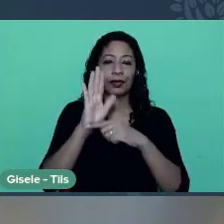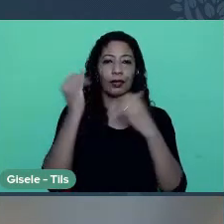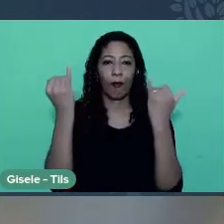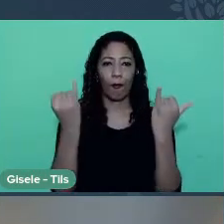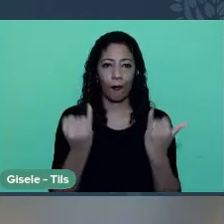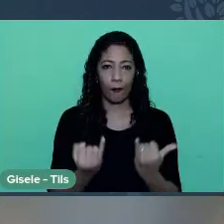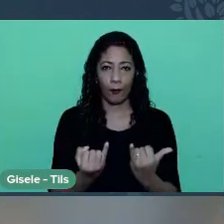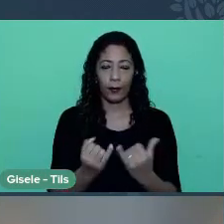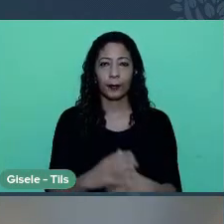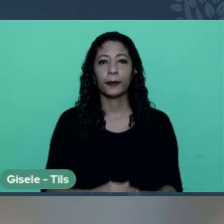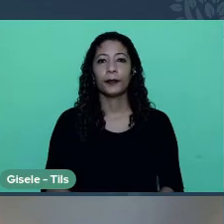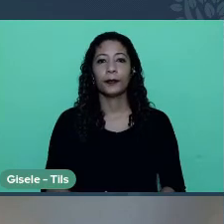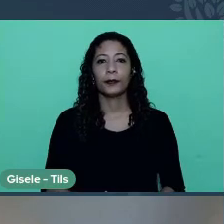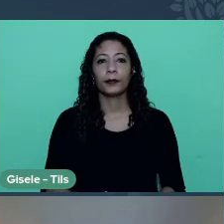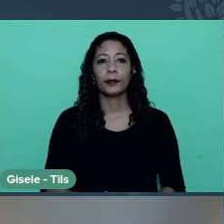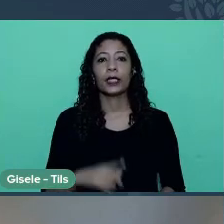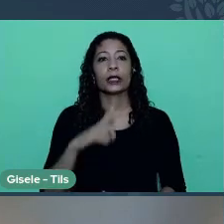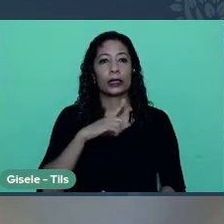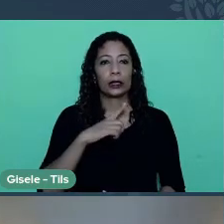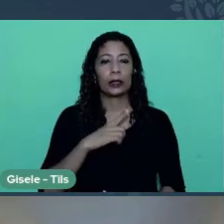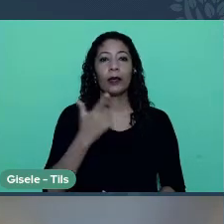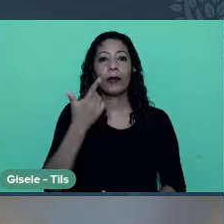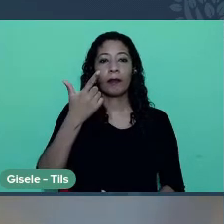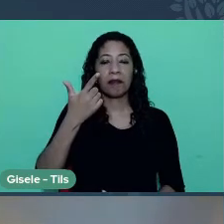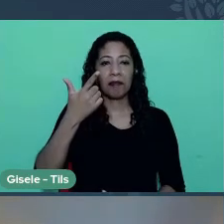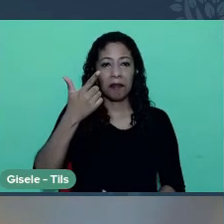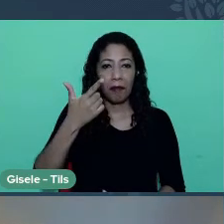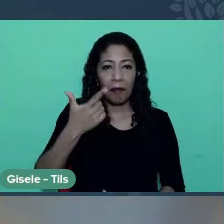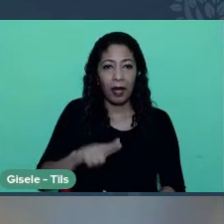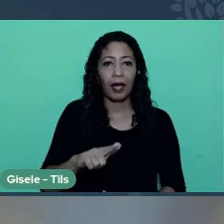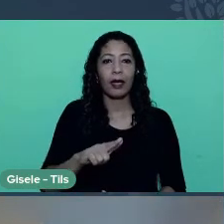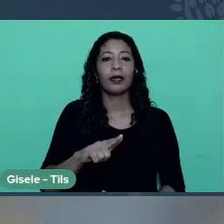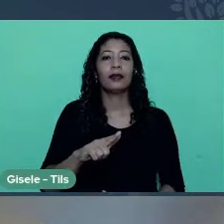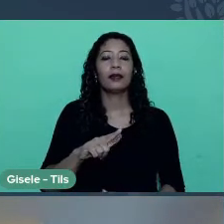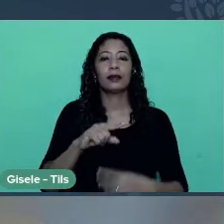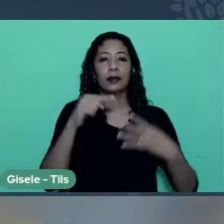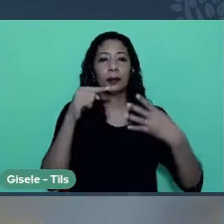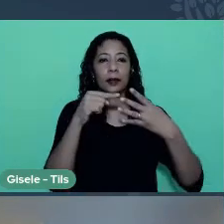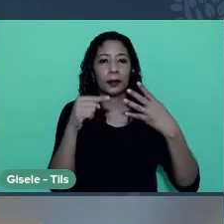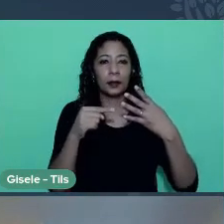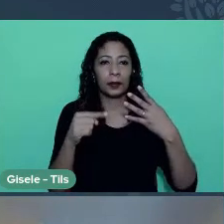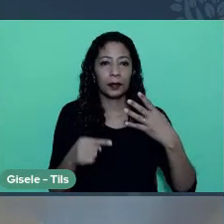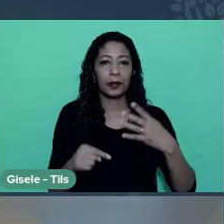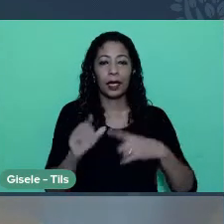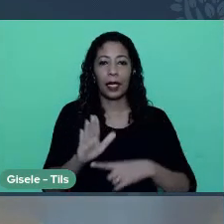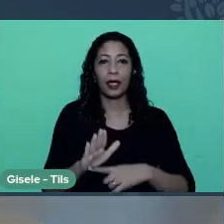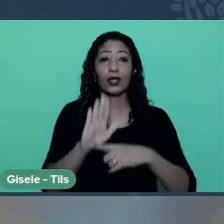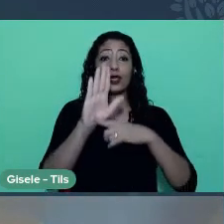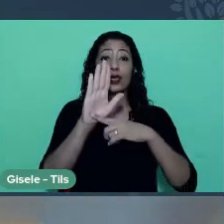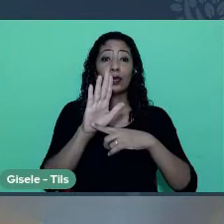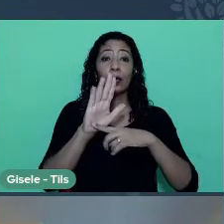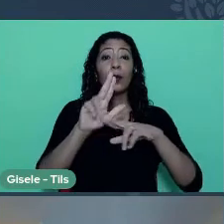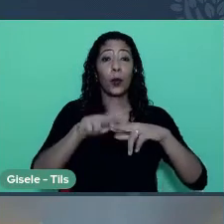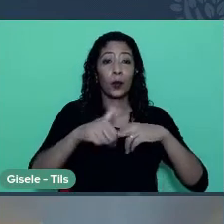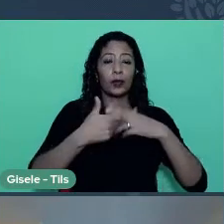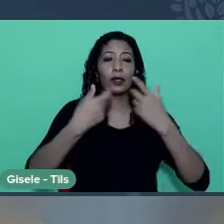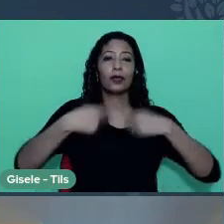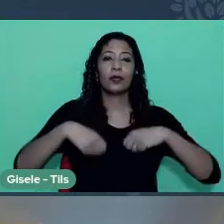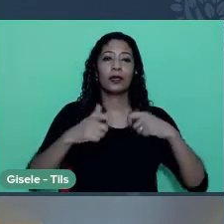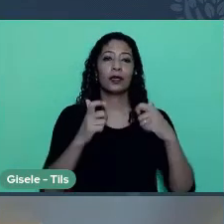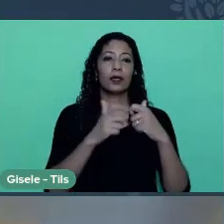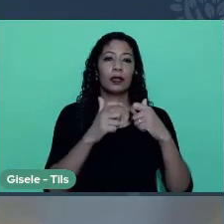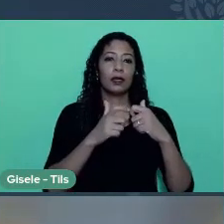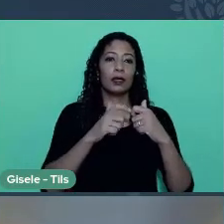peso. Então, existe mais uma opção, portanto, mostrando a necessidade desse apoio multiprofissional.